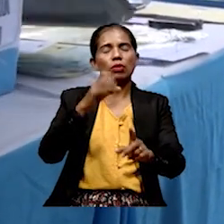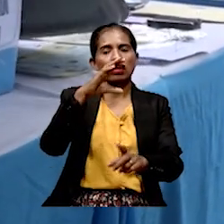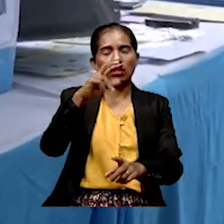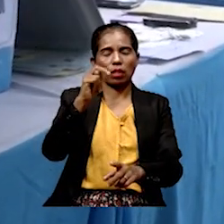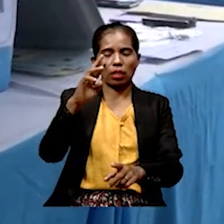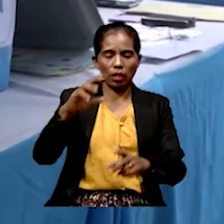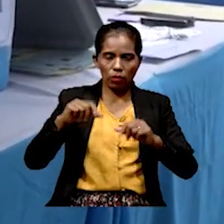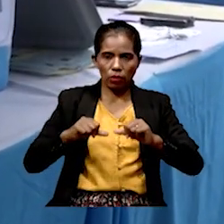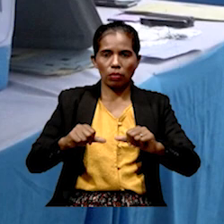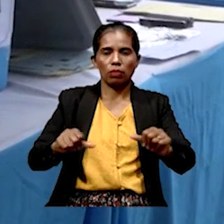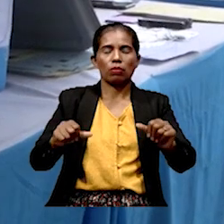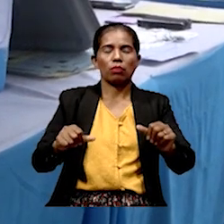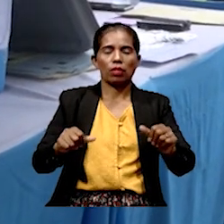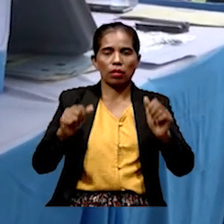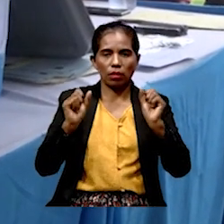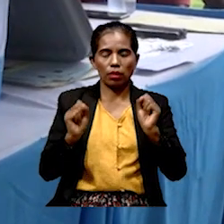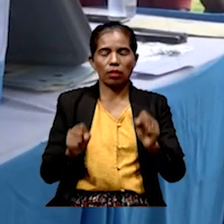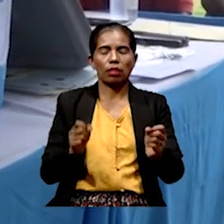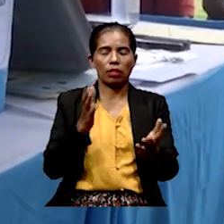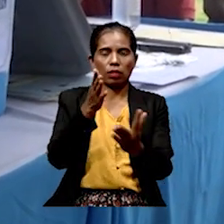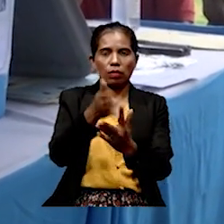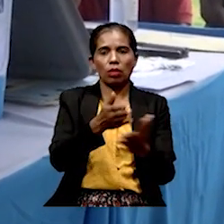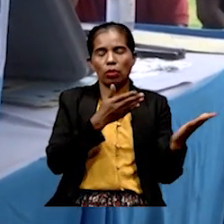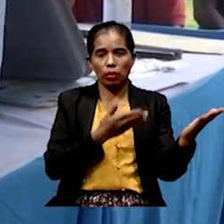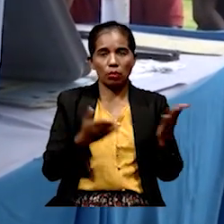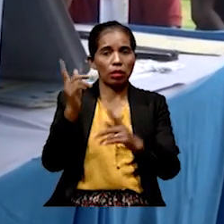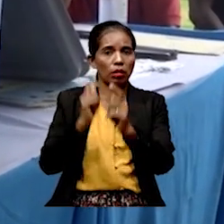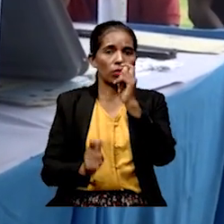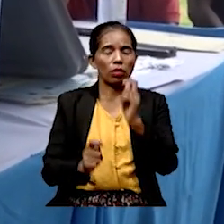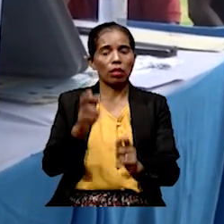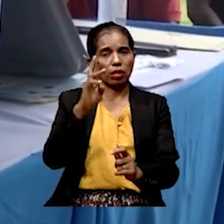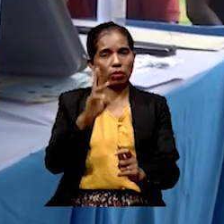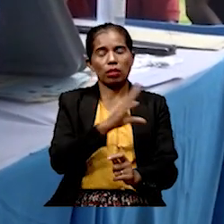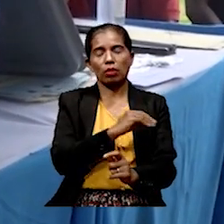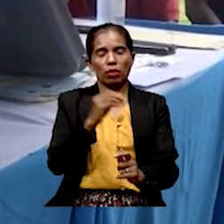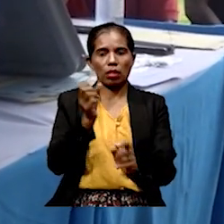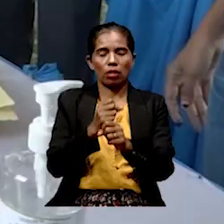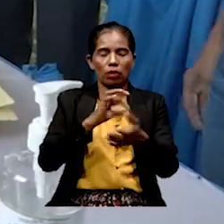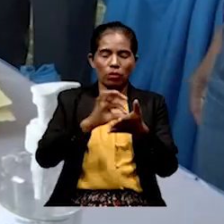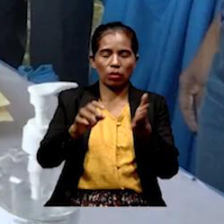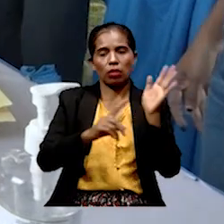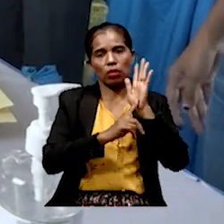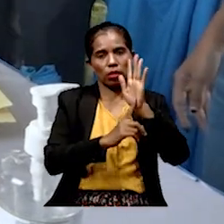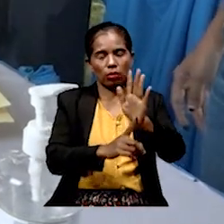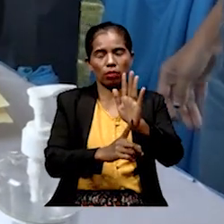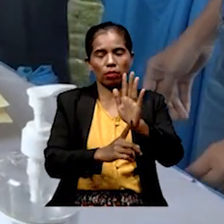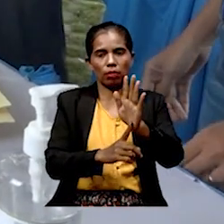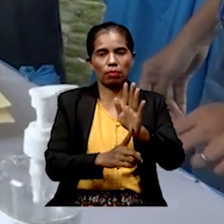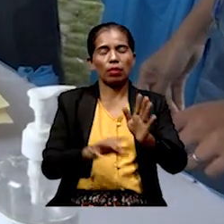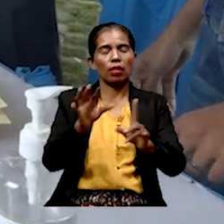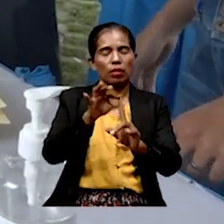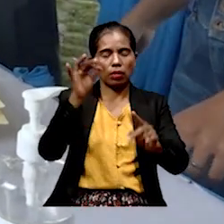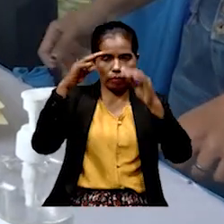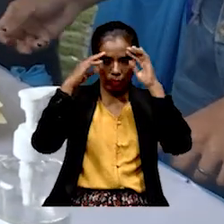lá, no banheiro conclui, mas se submete by a Tribunal Recurso, o de halo validação, ba resultado eleição segunda volta.